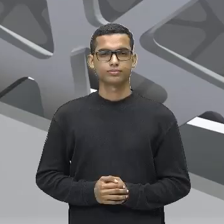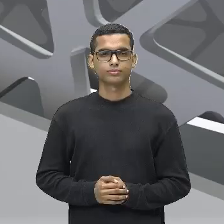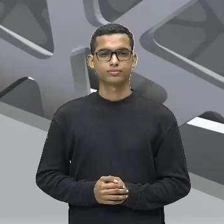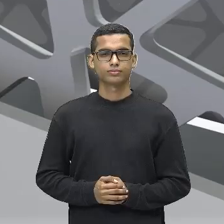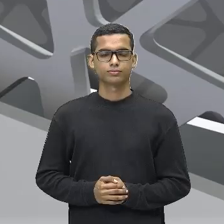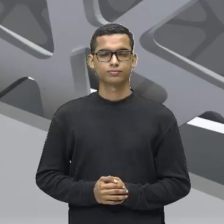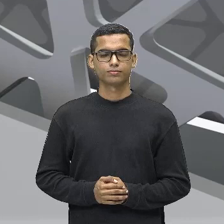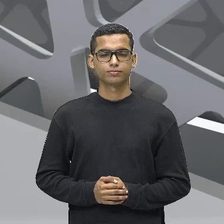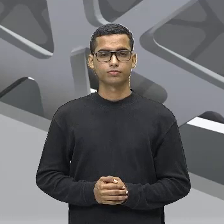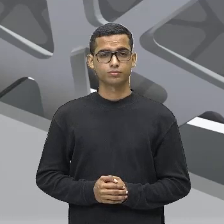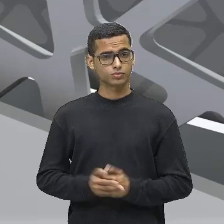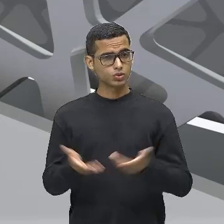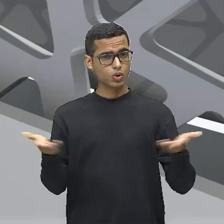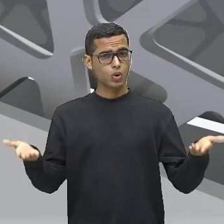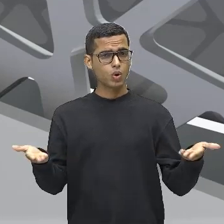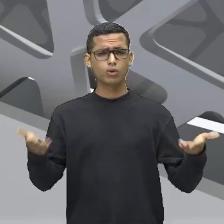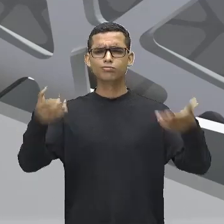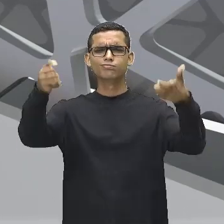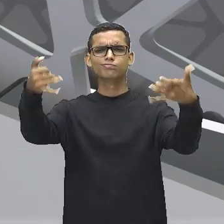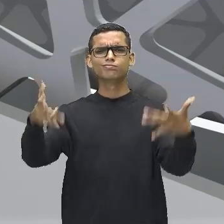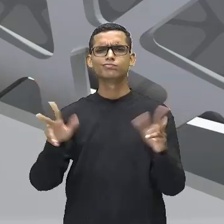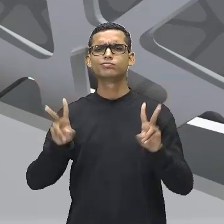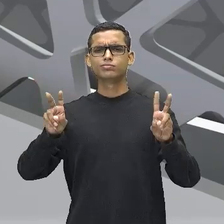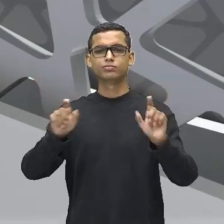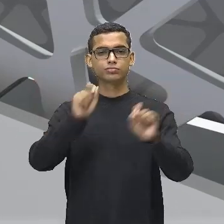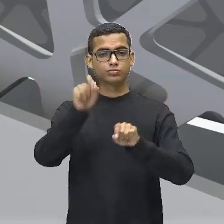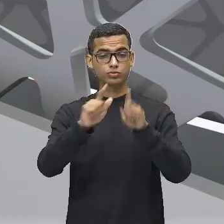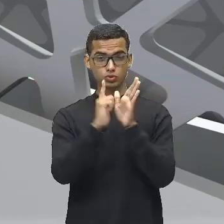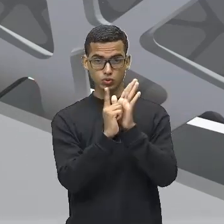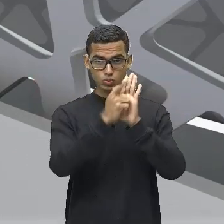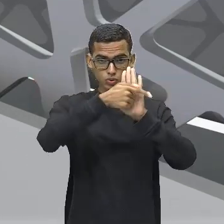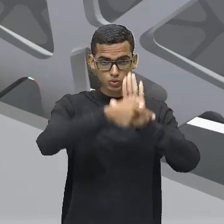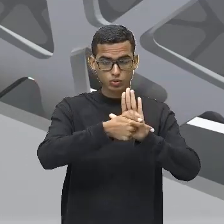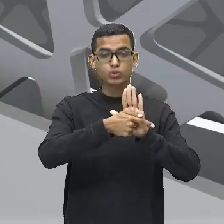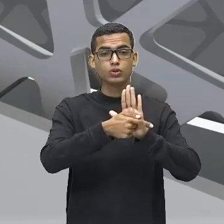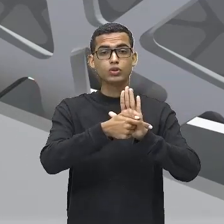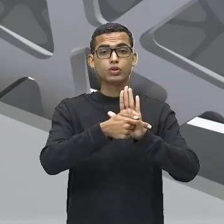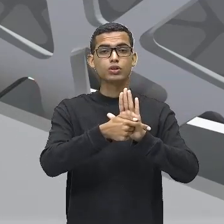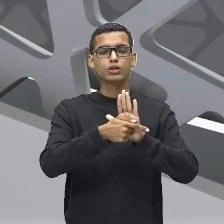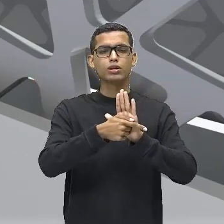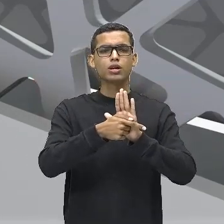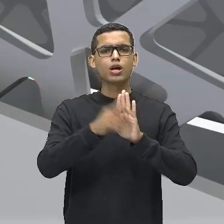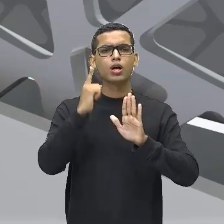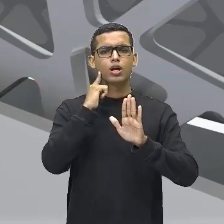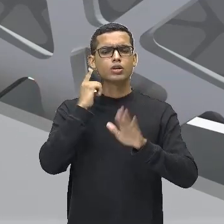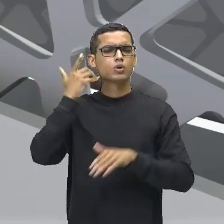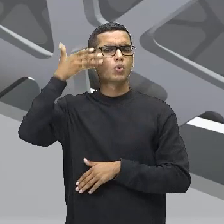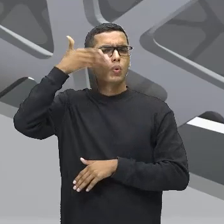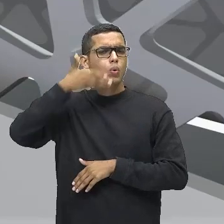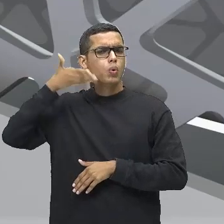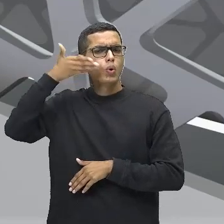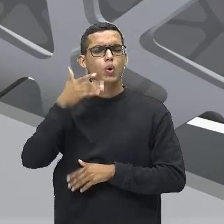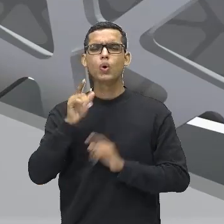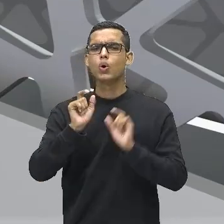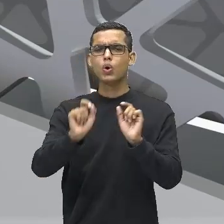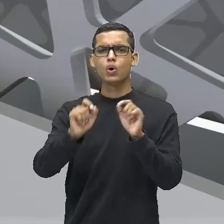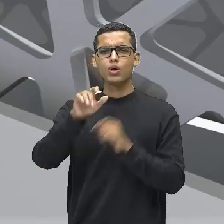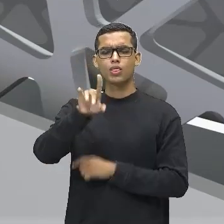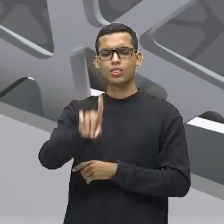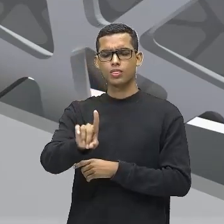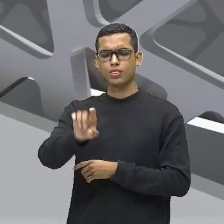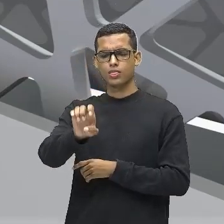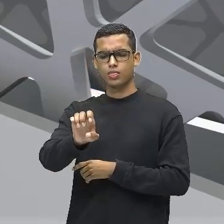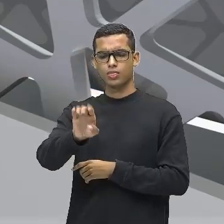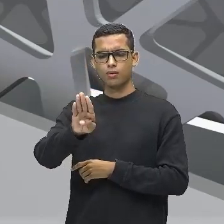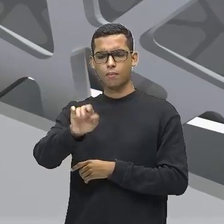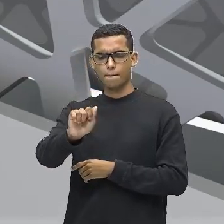Nesta aula, nós vamos abordar o gênero discursivo debate. Então, vamos compreender um pouco mais sobre